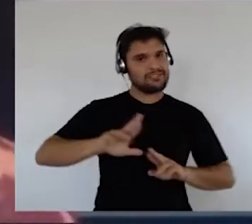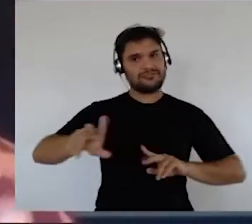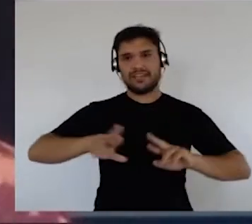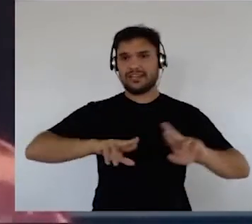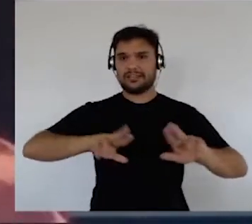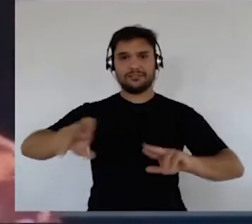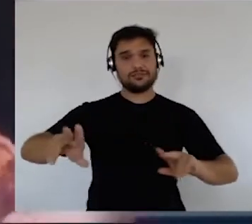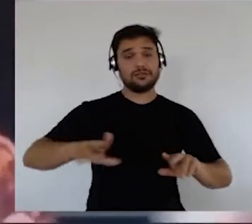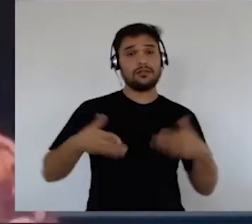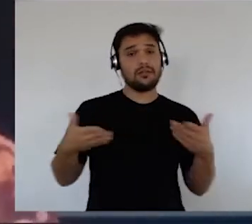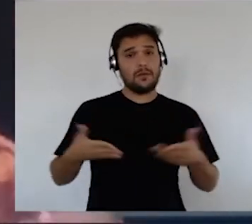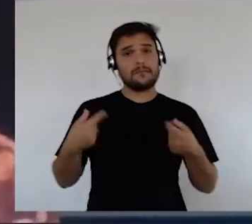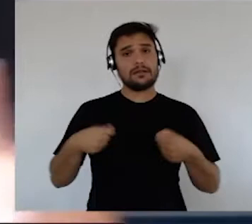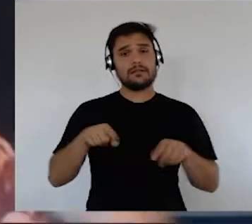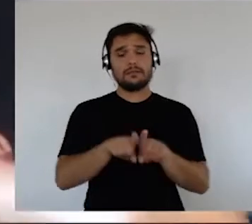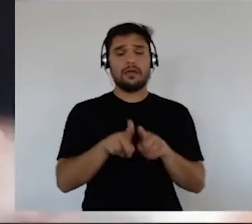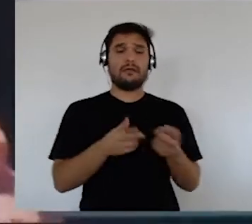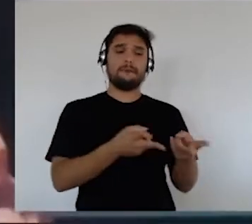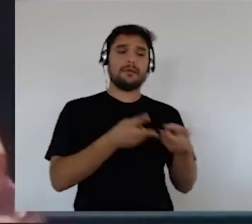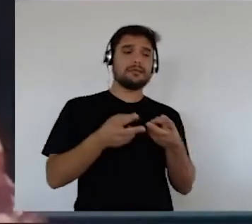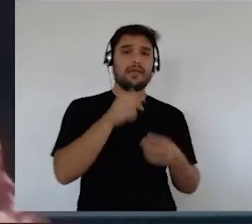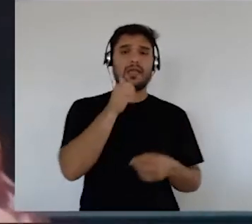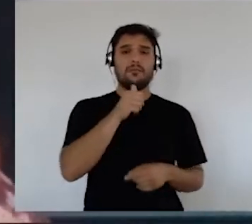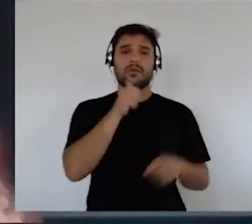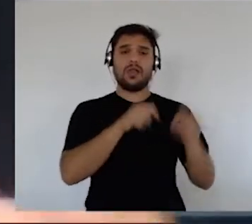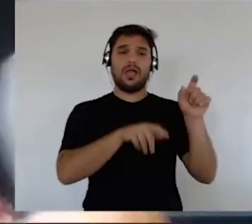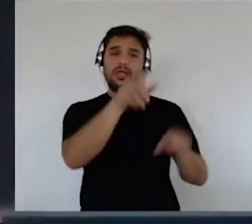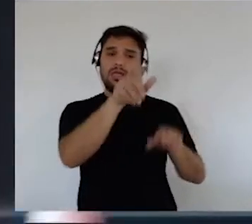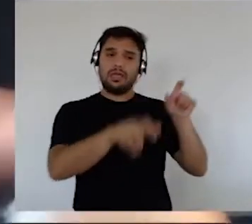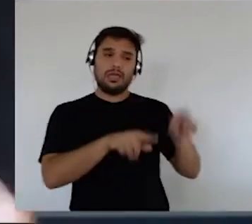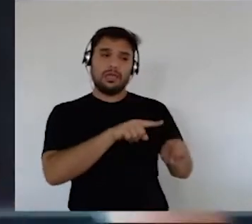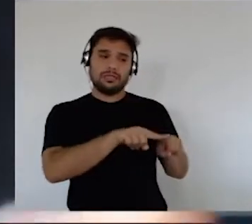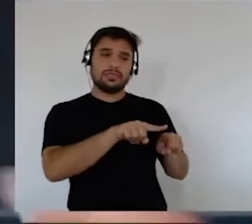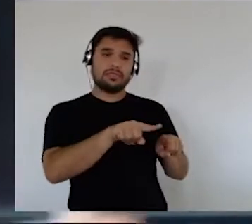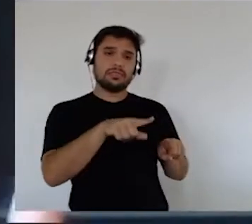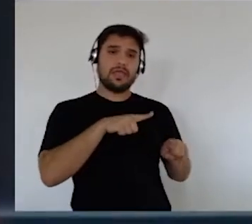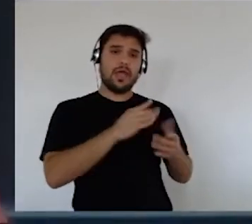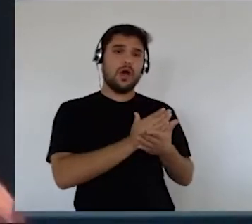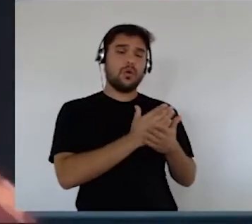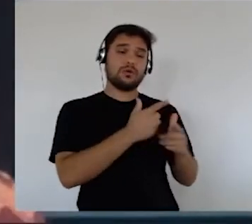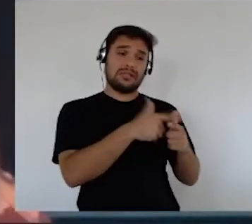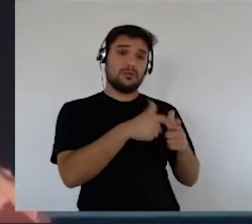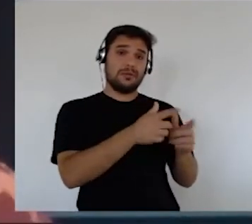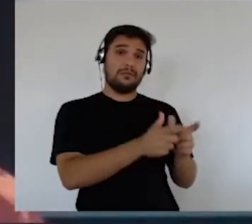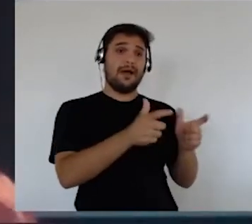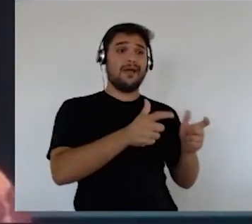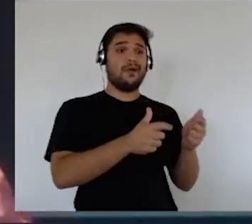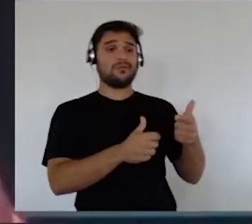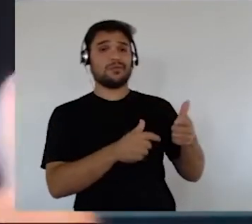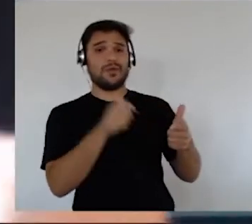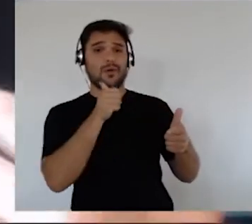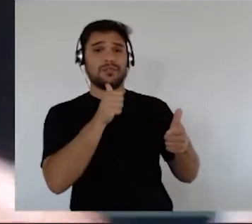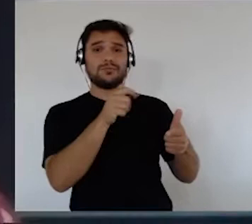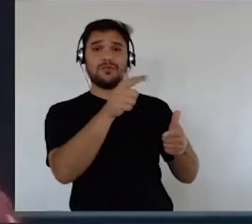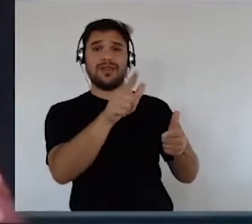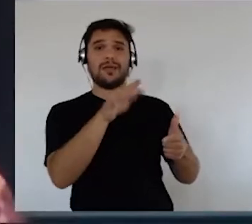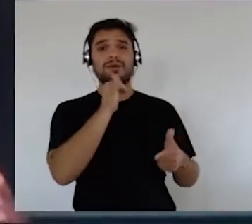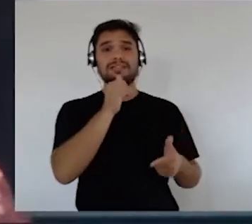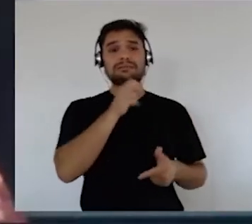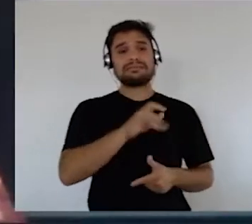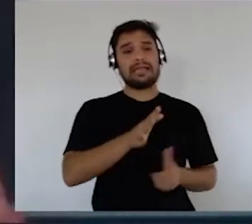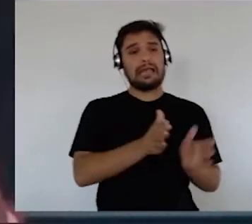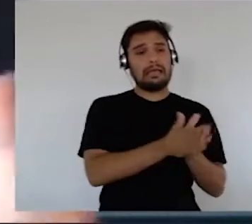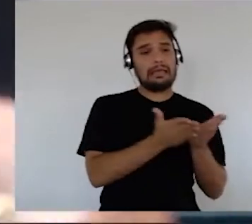E é preciso também perceber que entre as mulheres existem aquelas que têm desafios maiores, a depender da classe